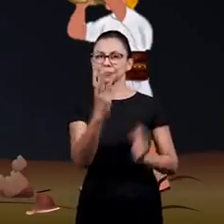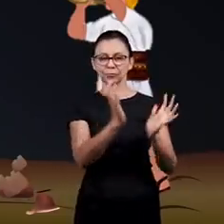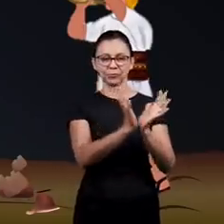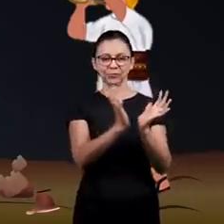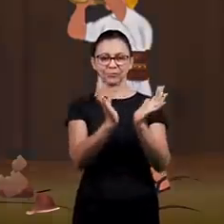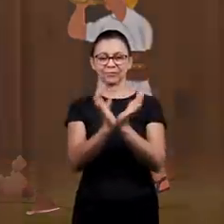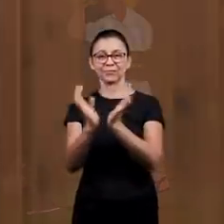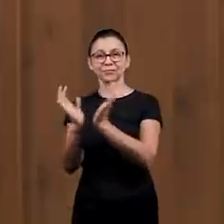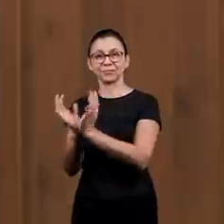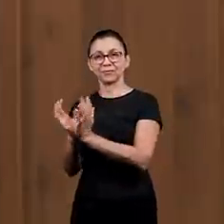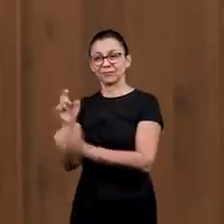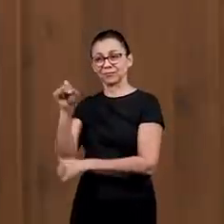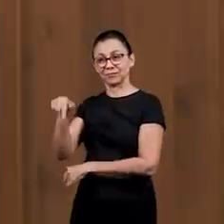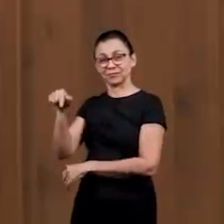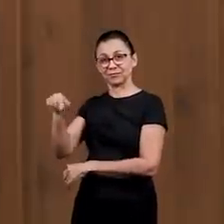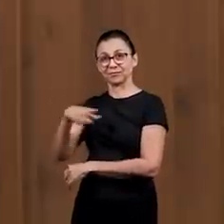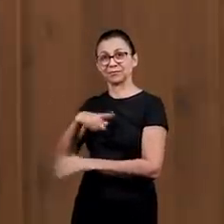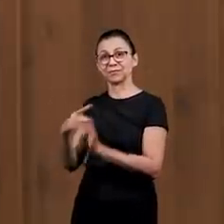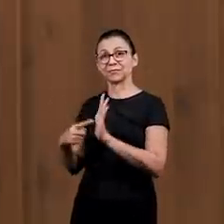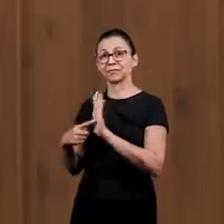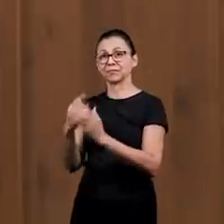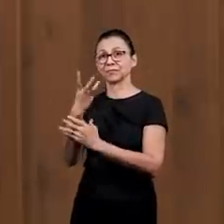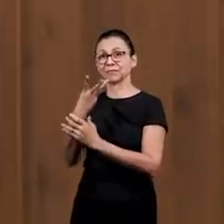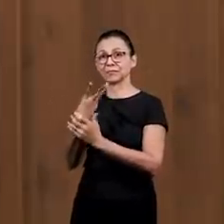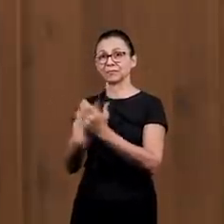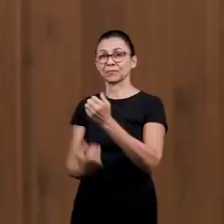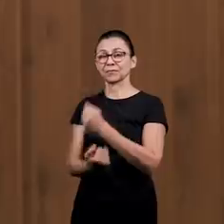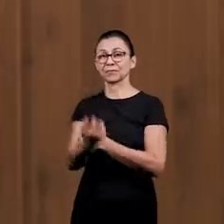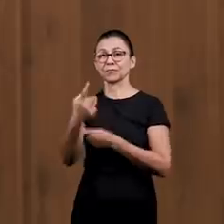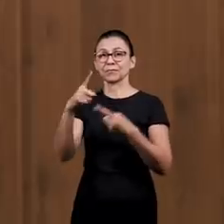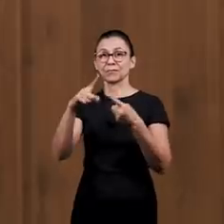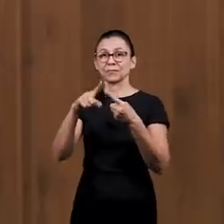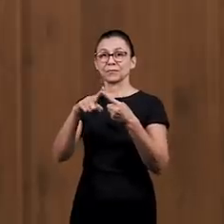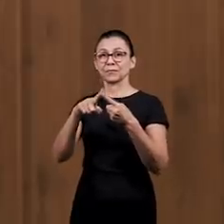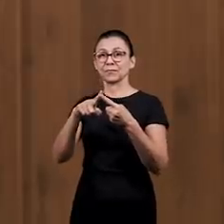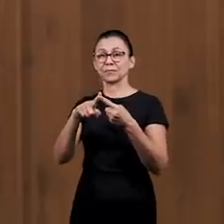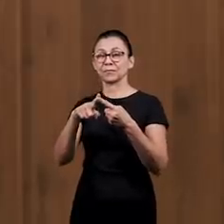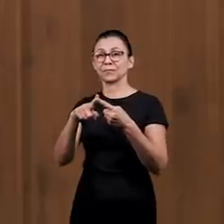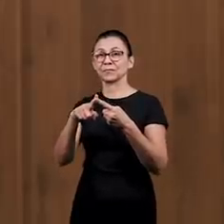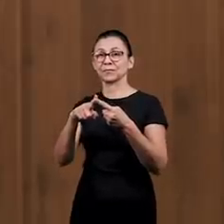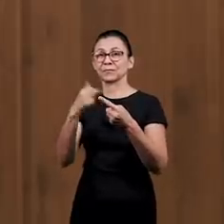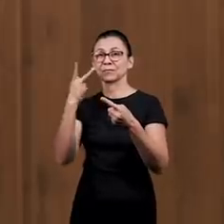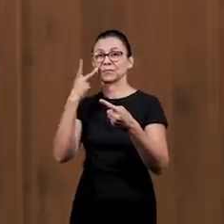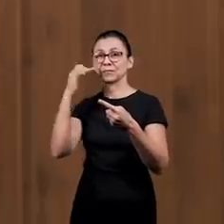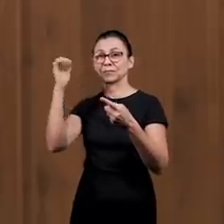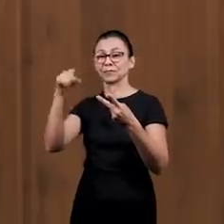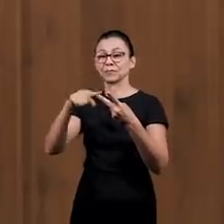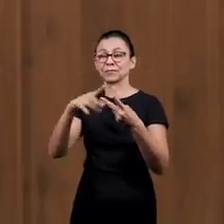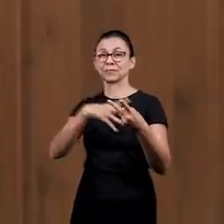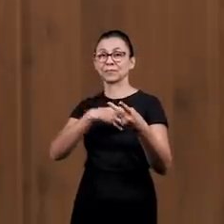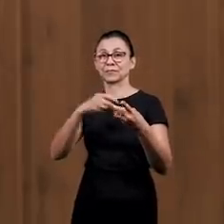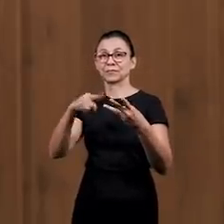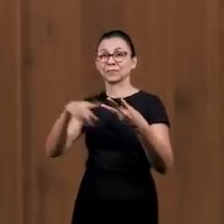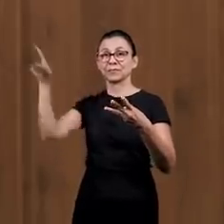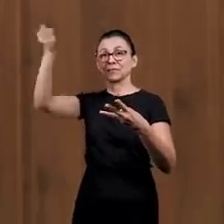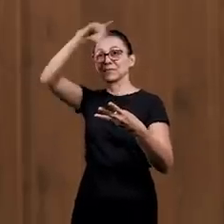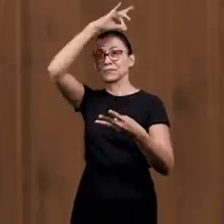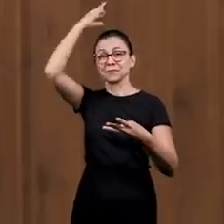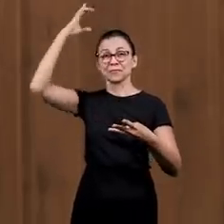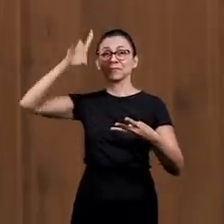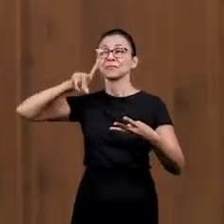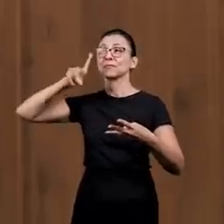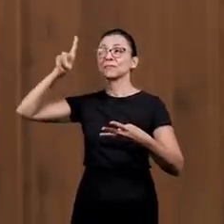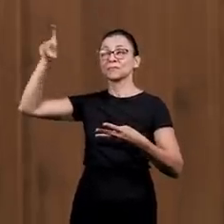da operação da Trindade: Deus Pai, Jesus o Filho e o Espírito Santo de Deus,